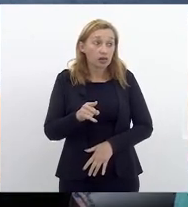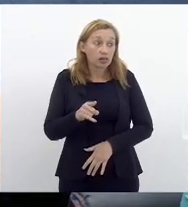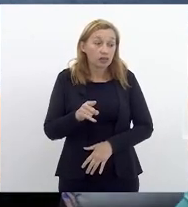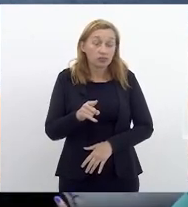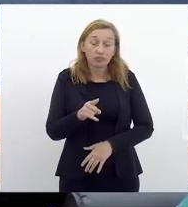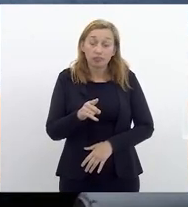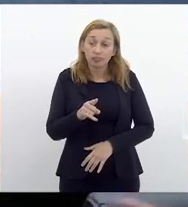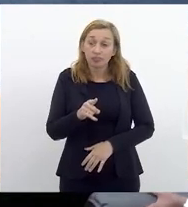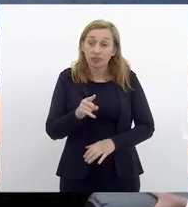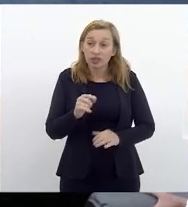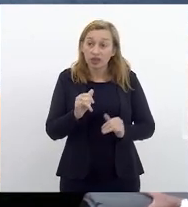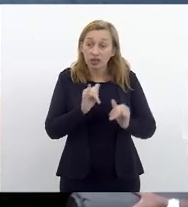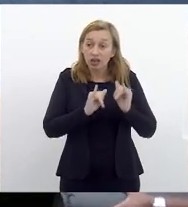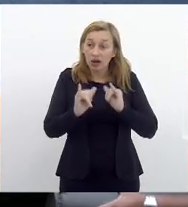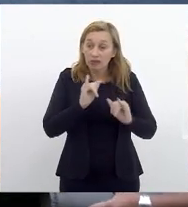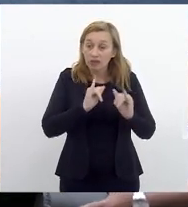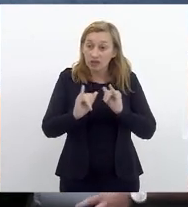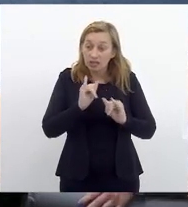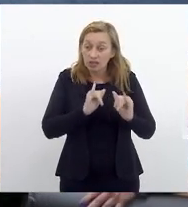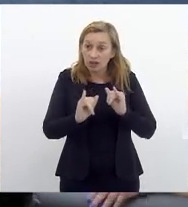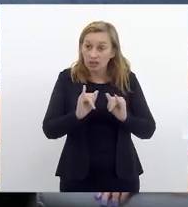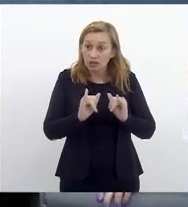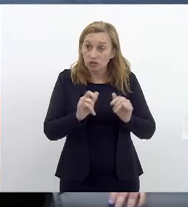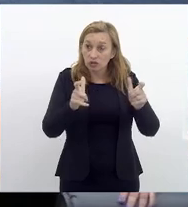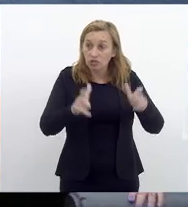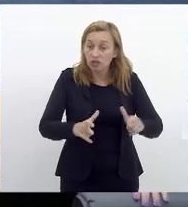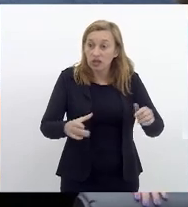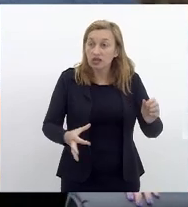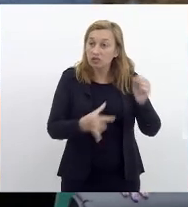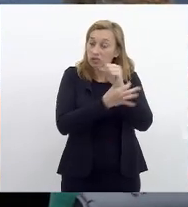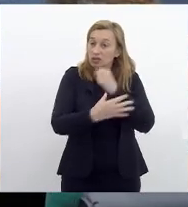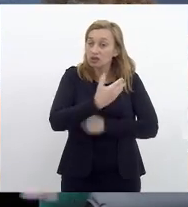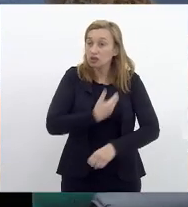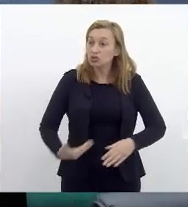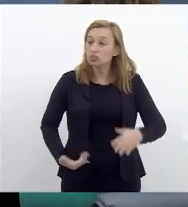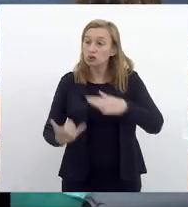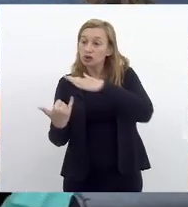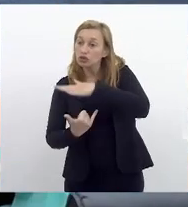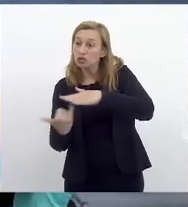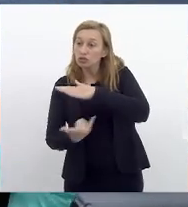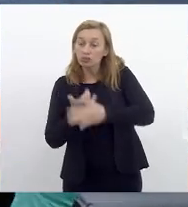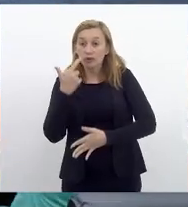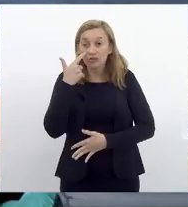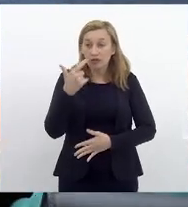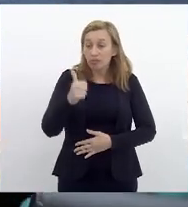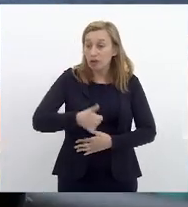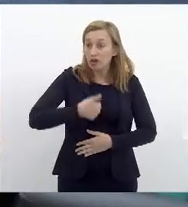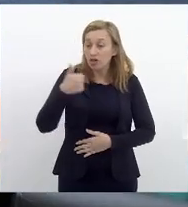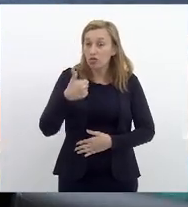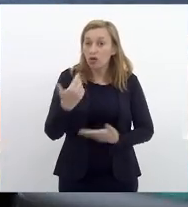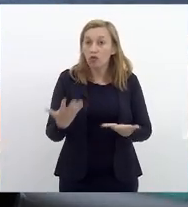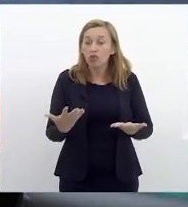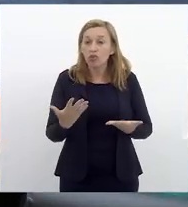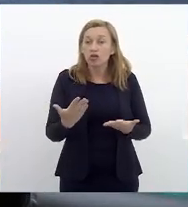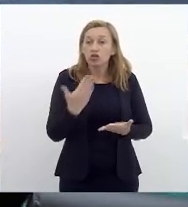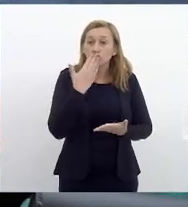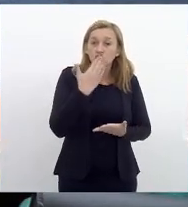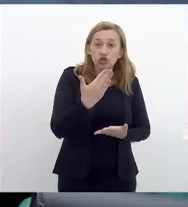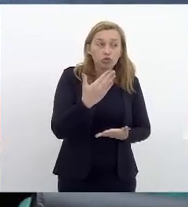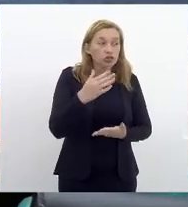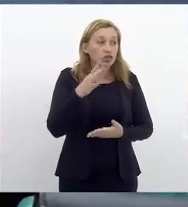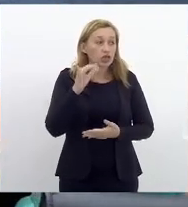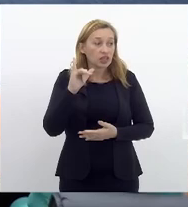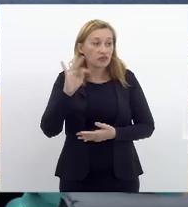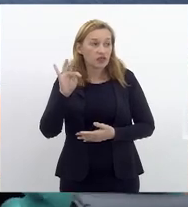sistematizadas e repassadas ao Instituto de Segurança Pública para fazer um quadro, né? Tipo de infração, tipo